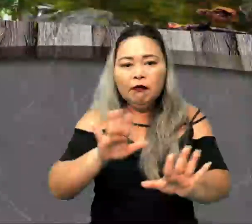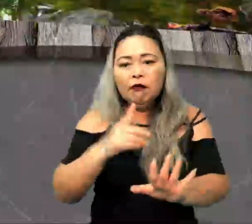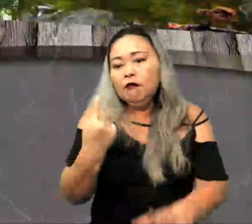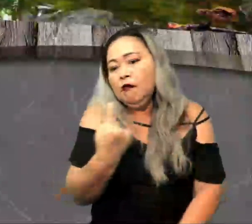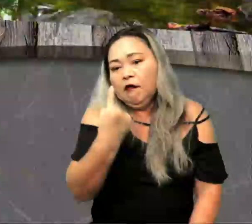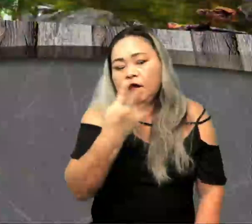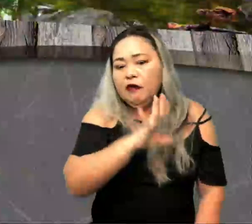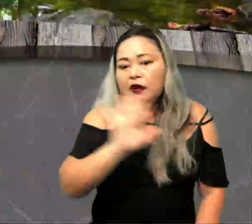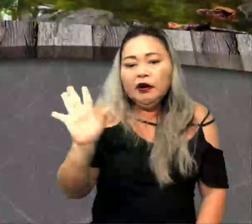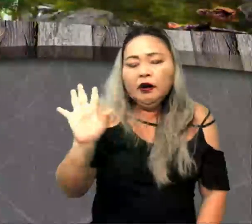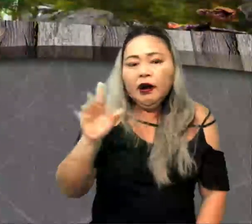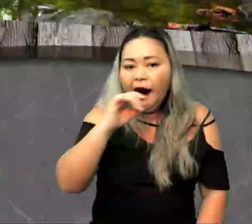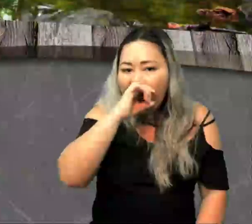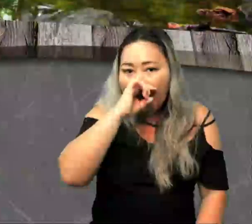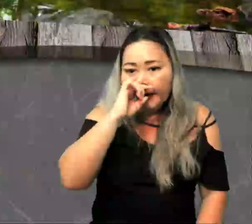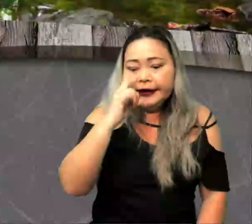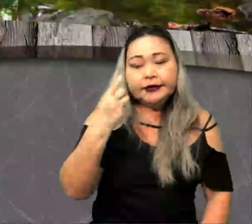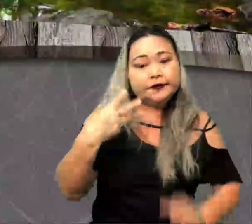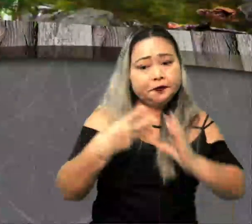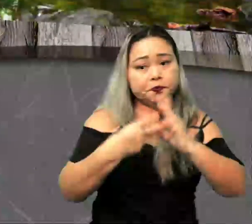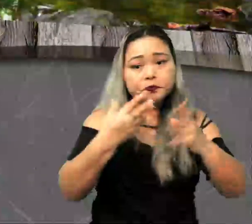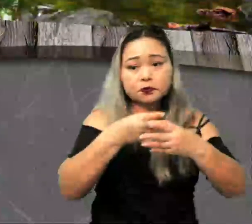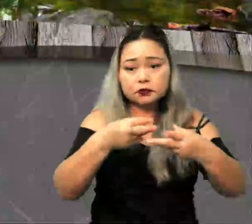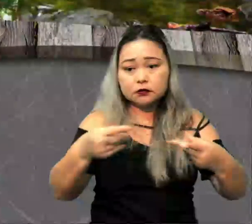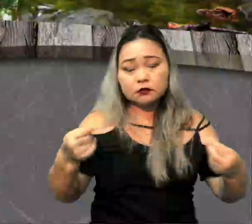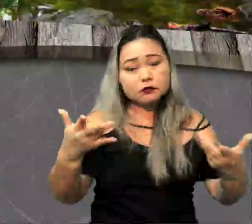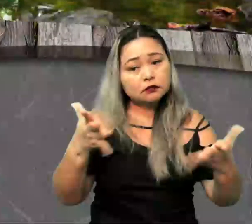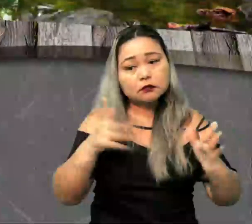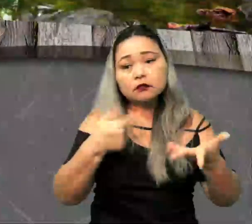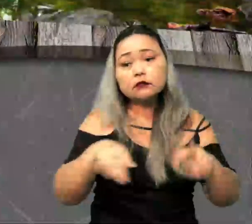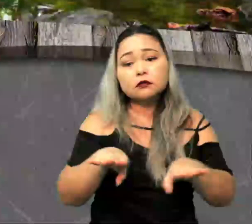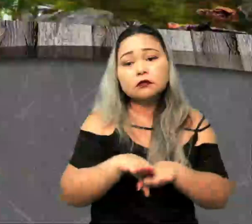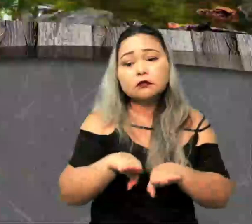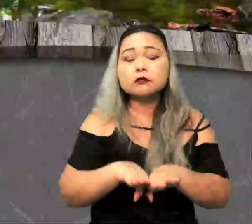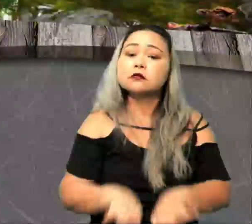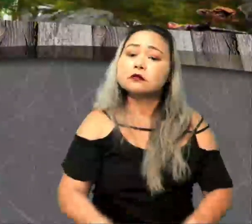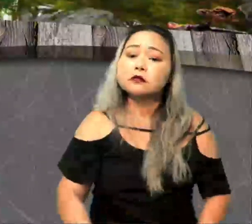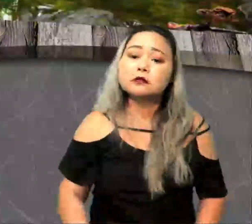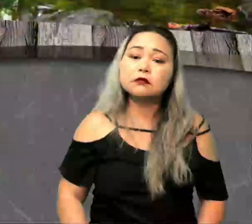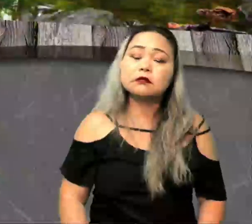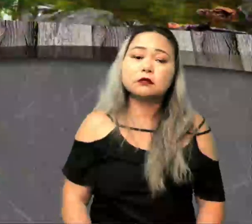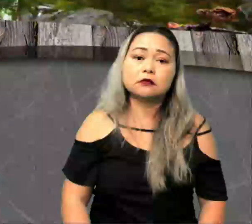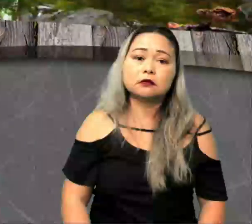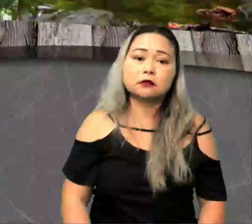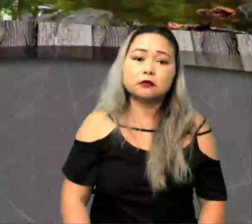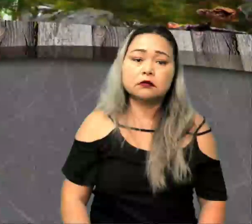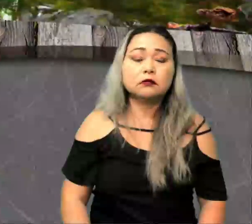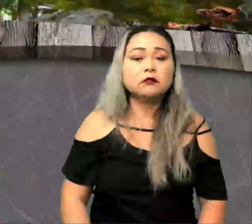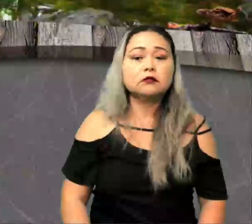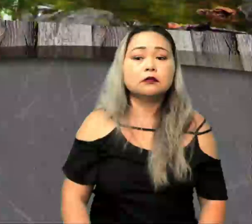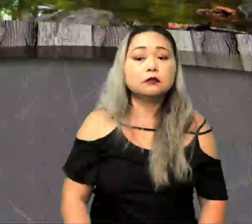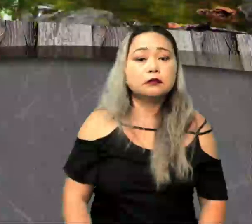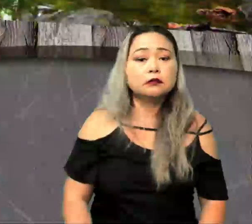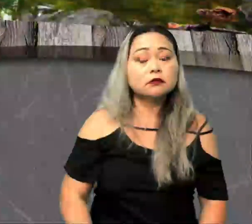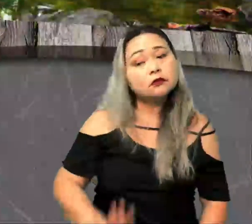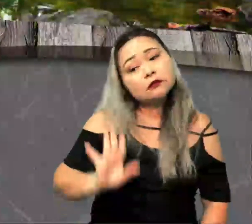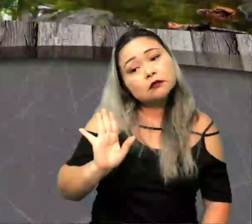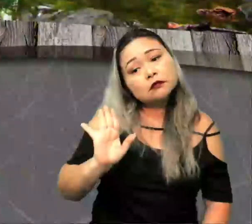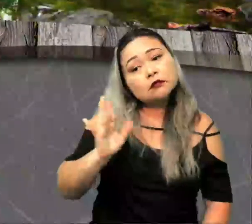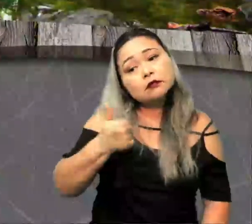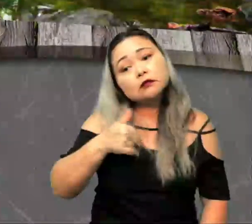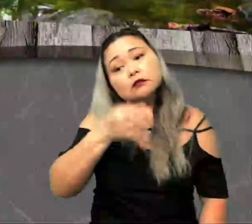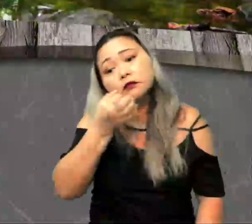tinha essa célula. A célula sendo destruída, ele também foi destruído, né? Então, tem uma certa vantagem e